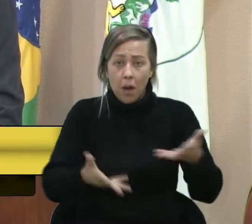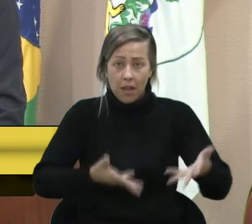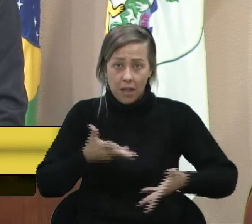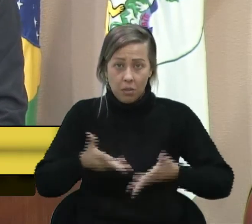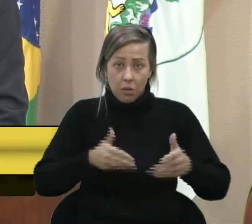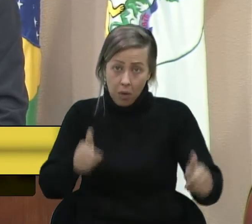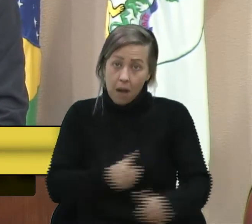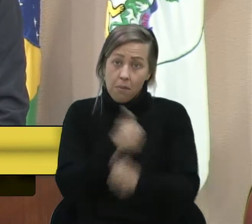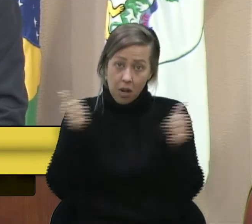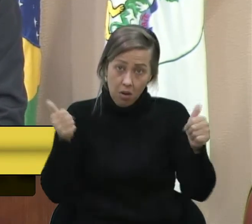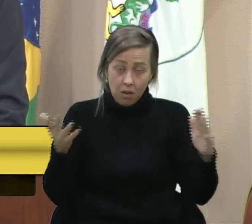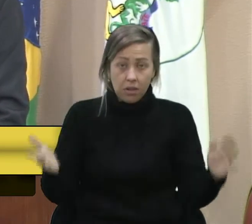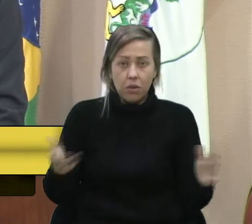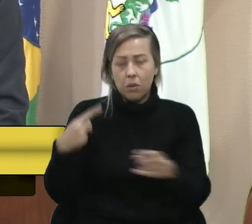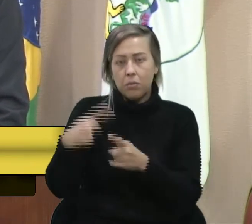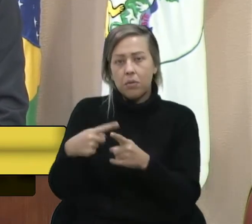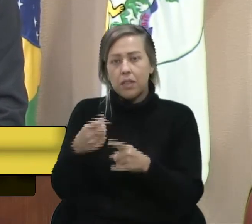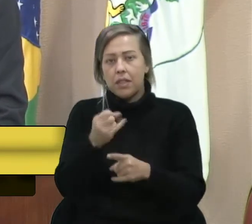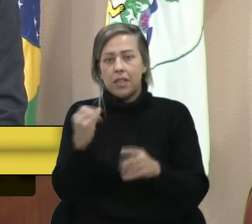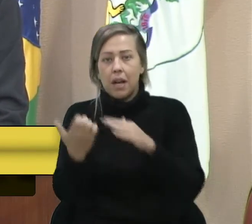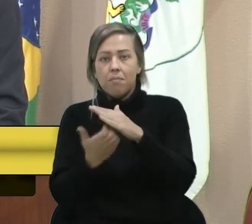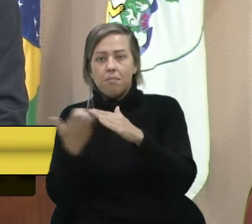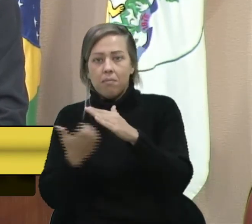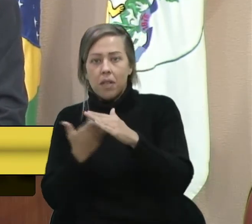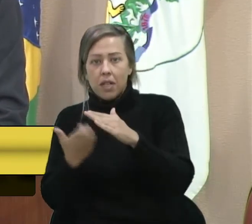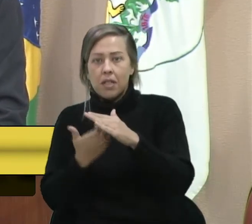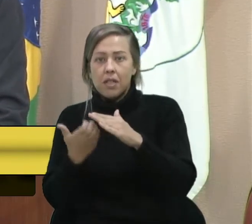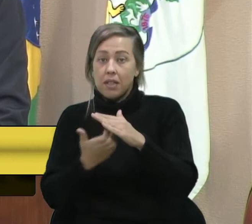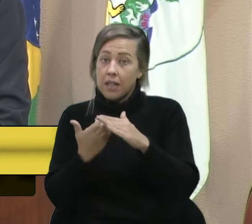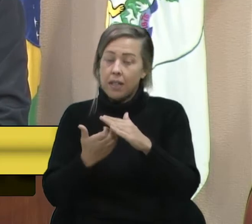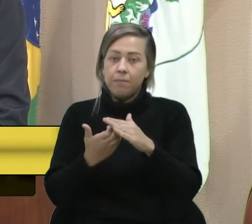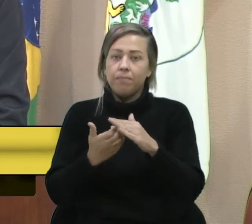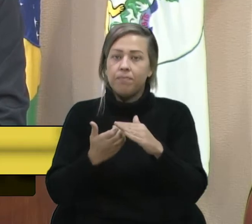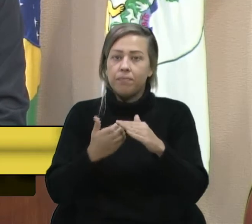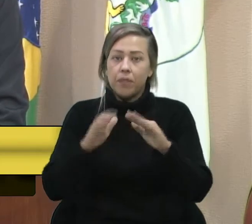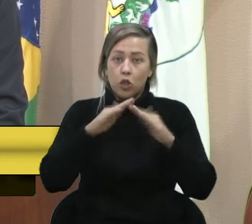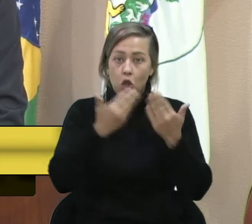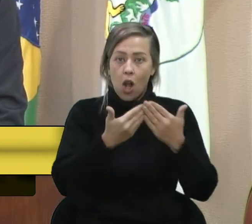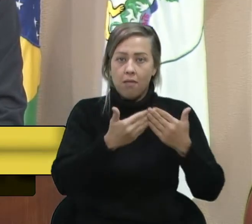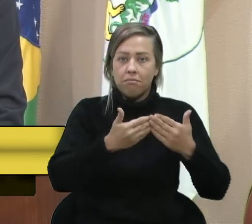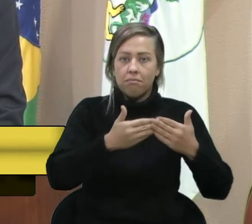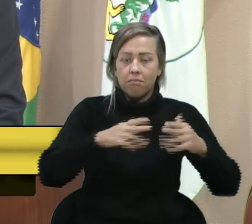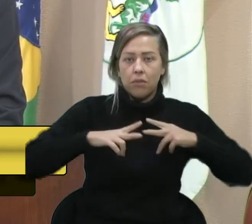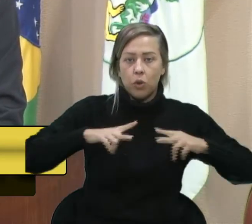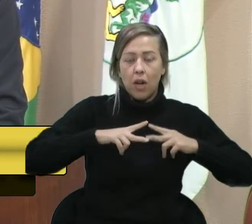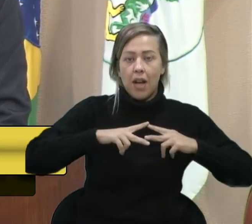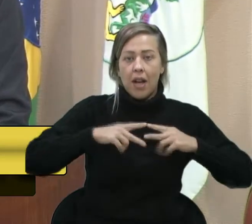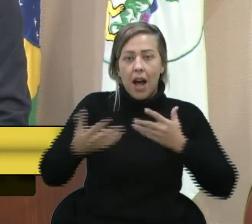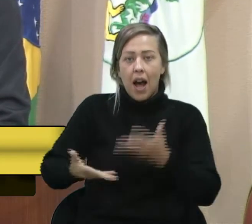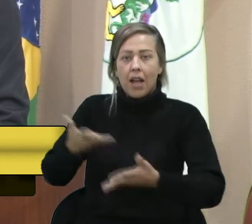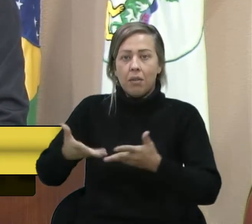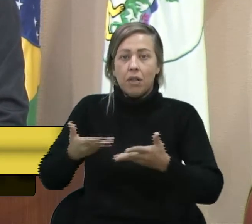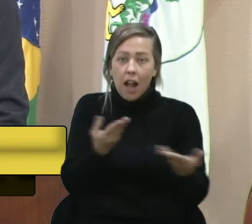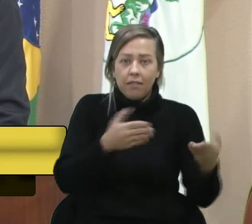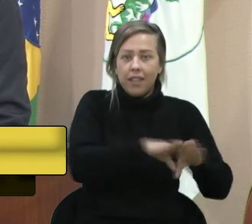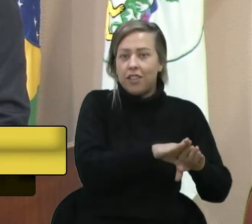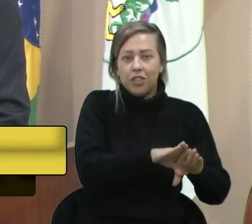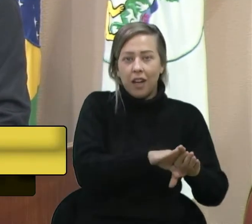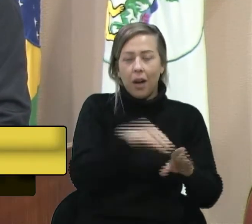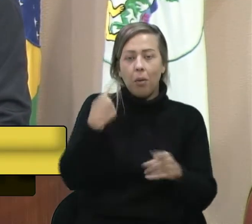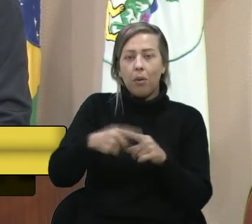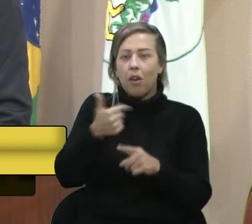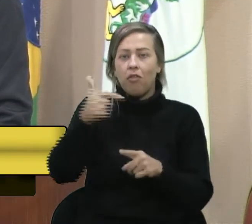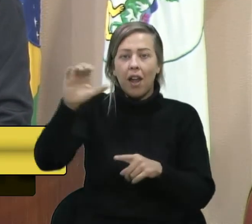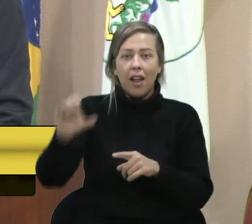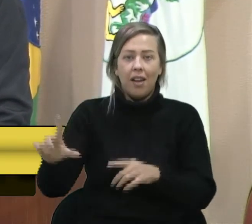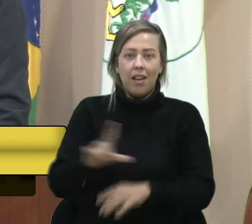é melhor, porque se a empresa, enfim, porque a creche é uma empresa, não prestar um serviço melhor, ela fecha, porque não vai ter